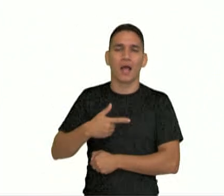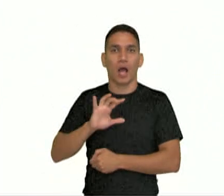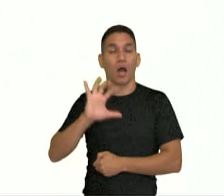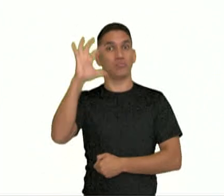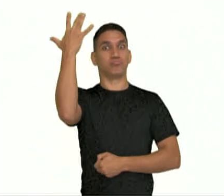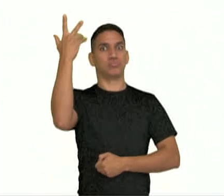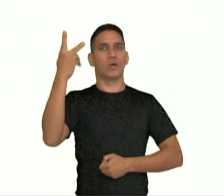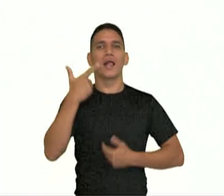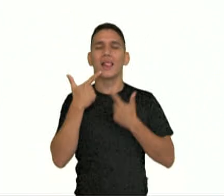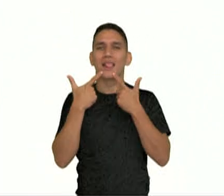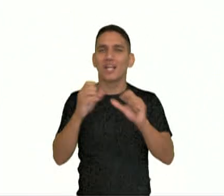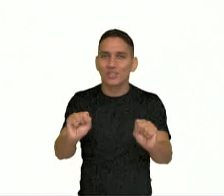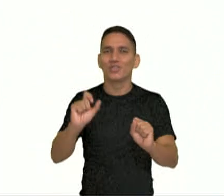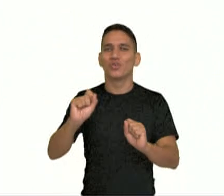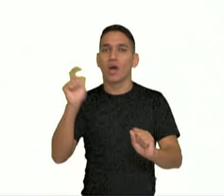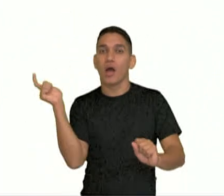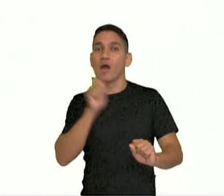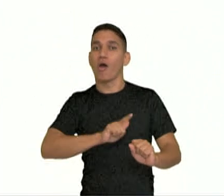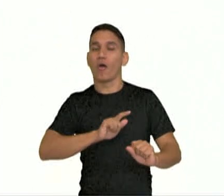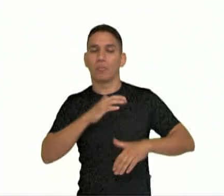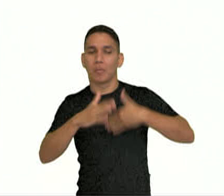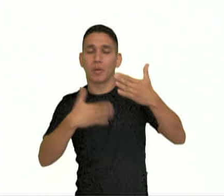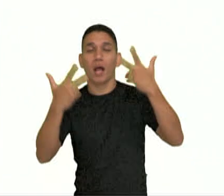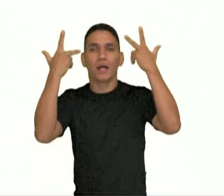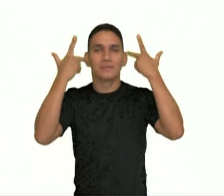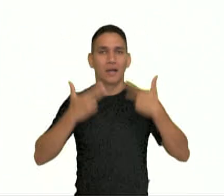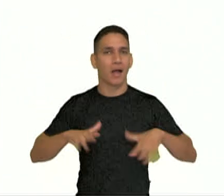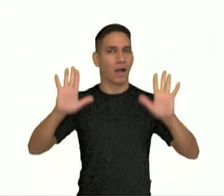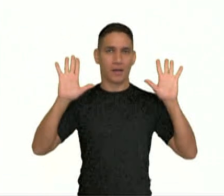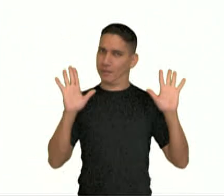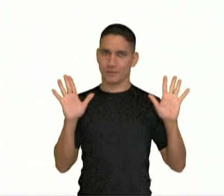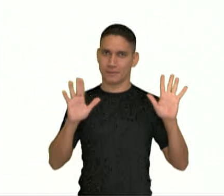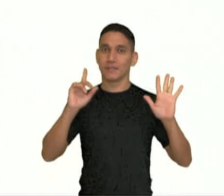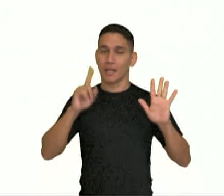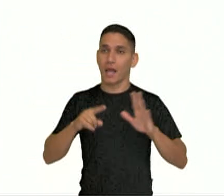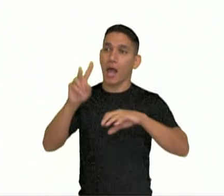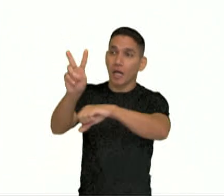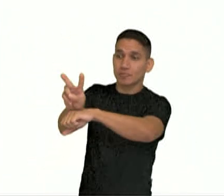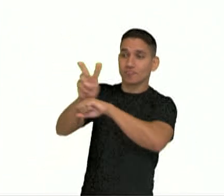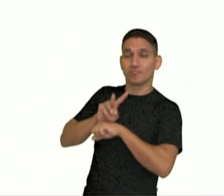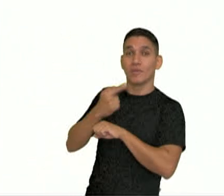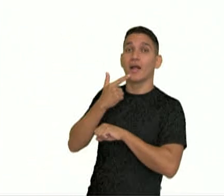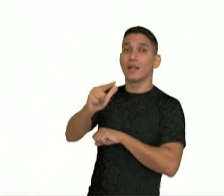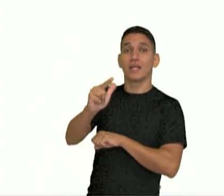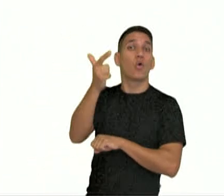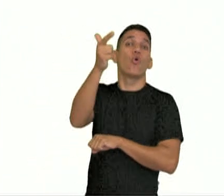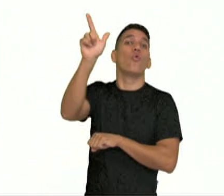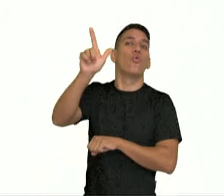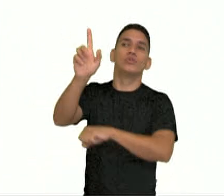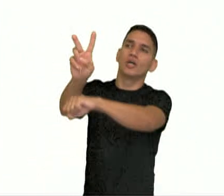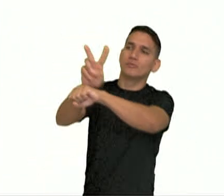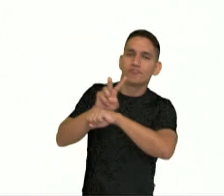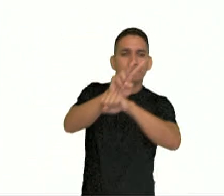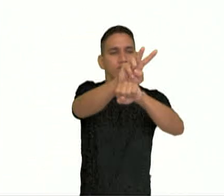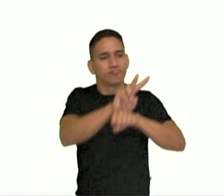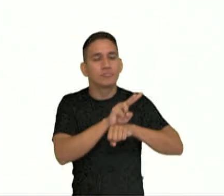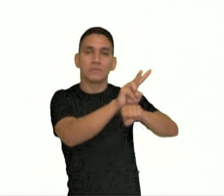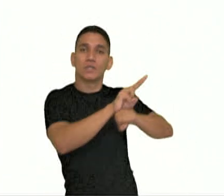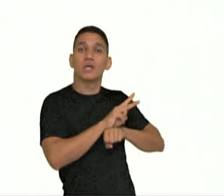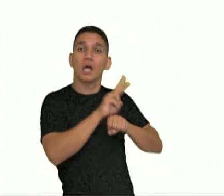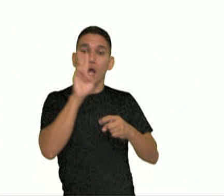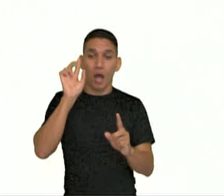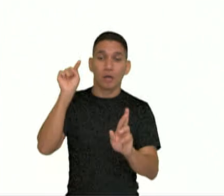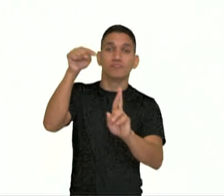que acontece de maneira espontânea, né? São empréstimos linguísticos para nos referir